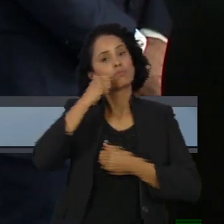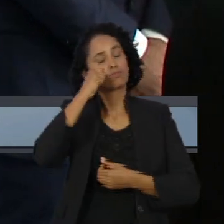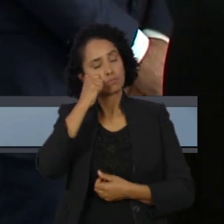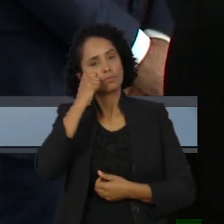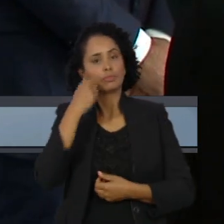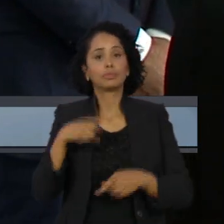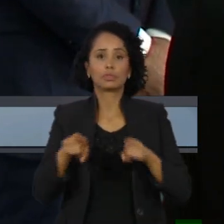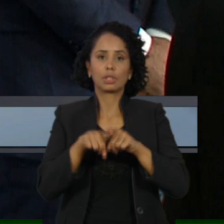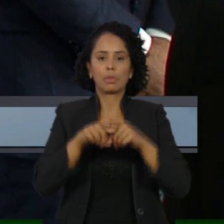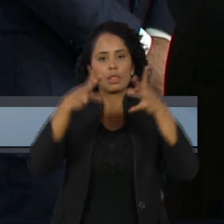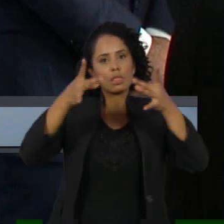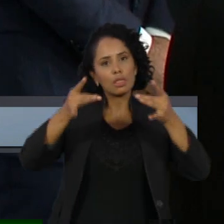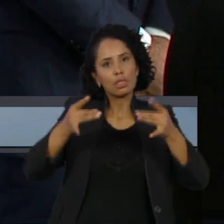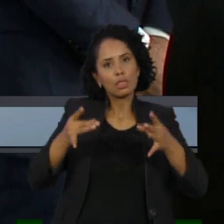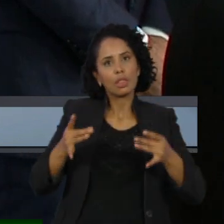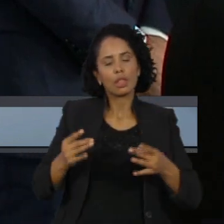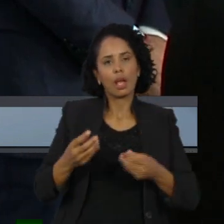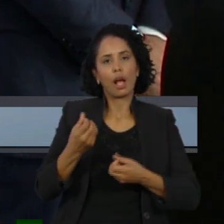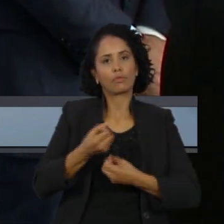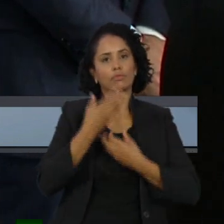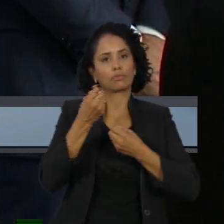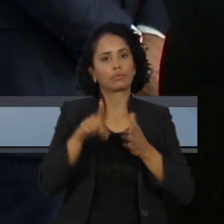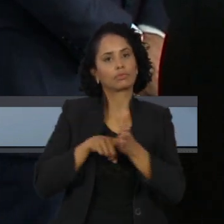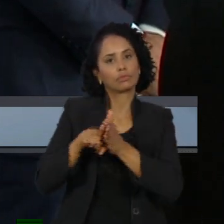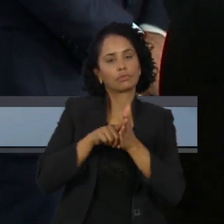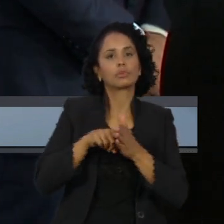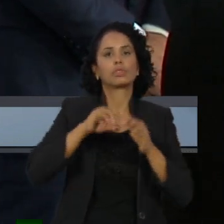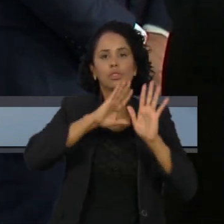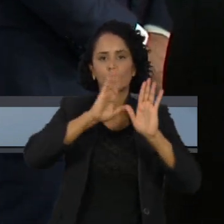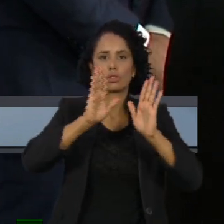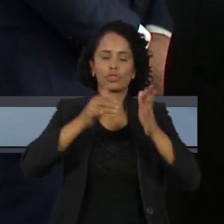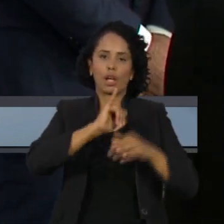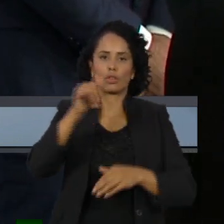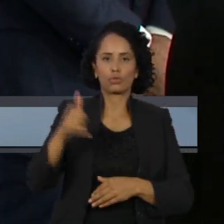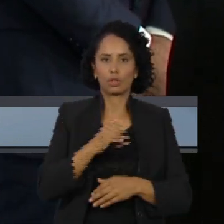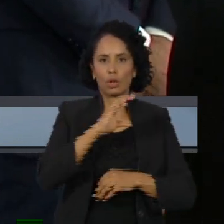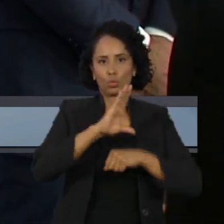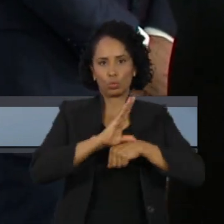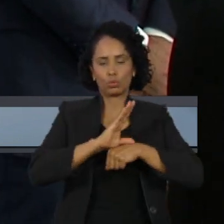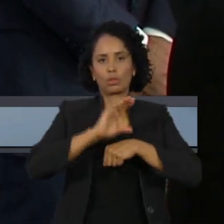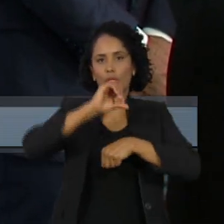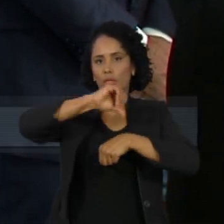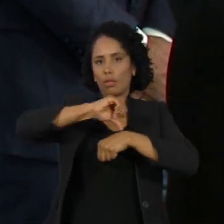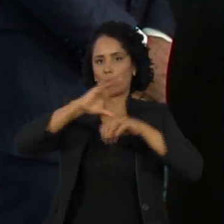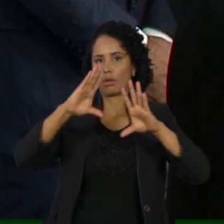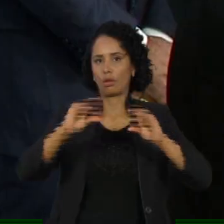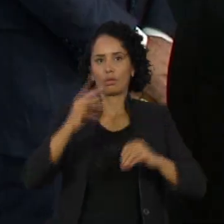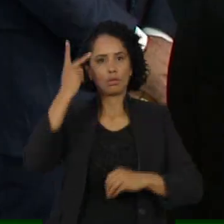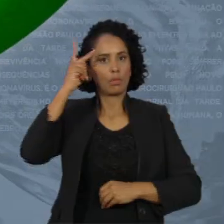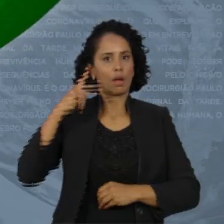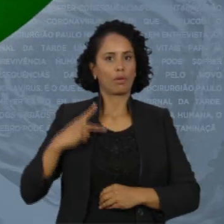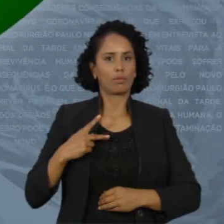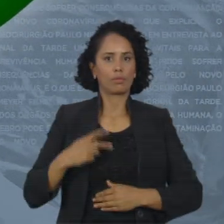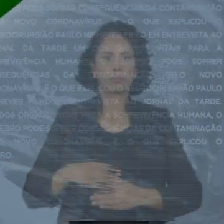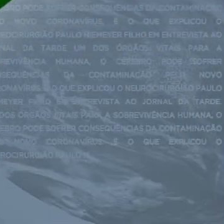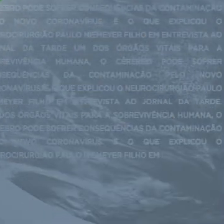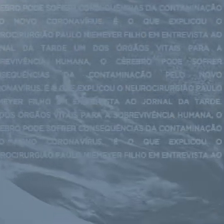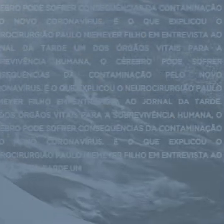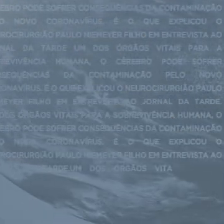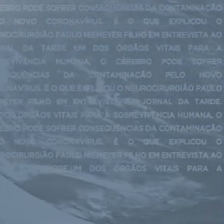outros detalhes da divulgação desse estudo no Jornal da Cultura a partir das 9 da noite. De São Paulo, Maria Manso.